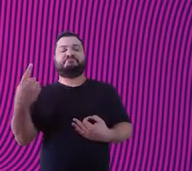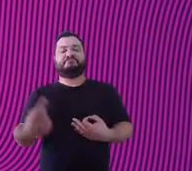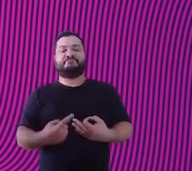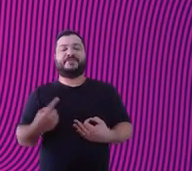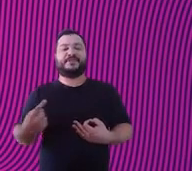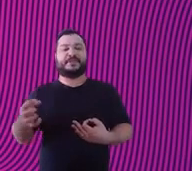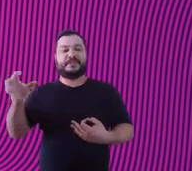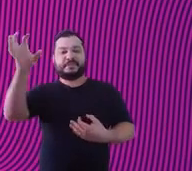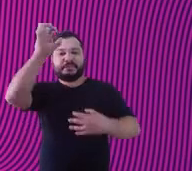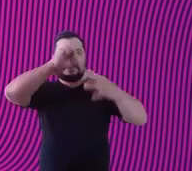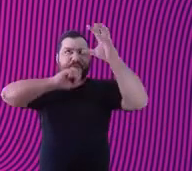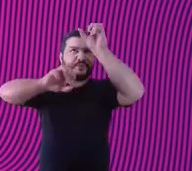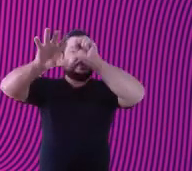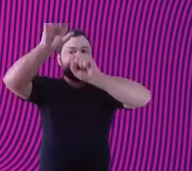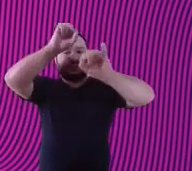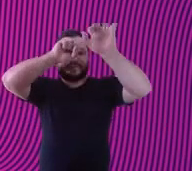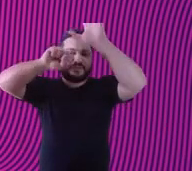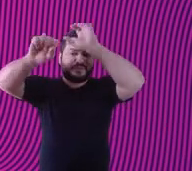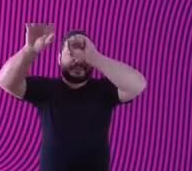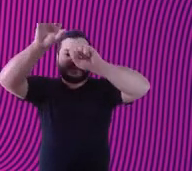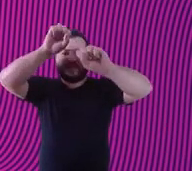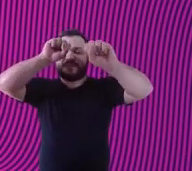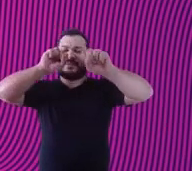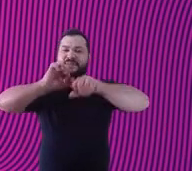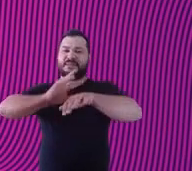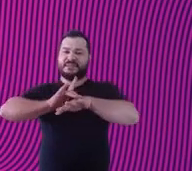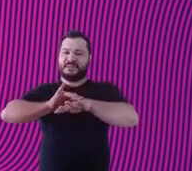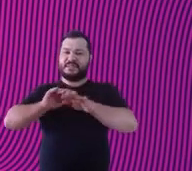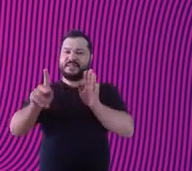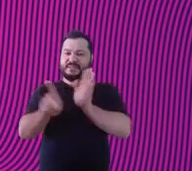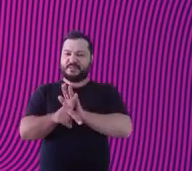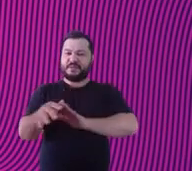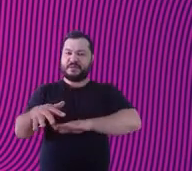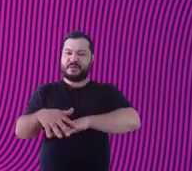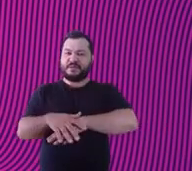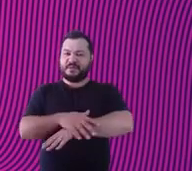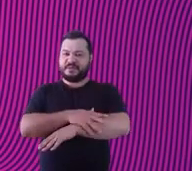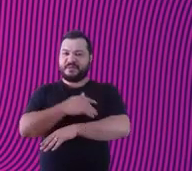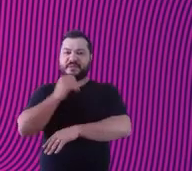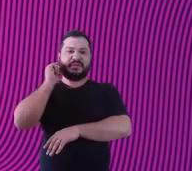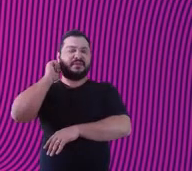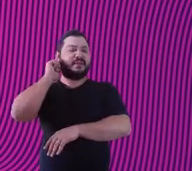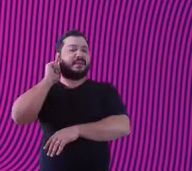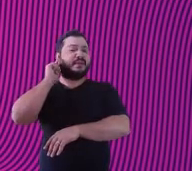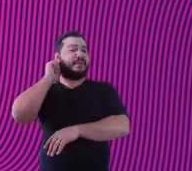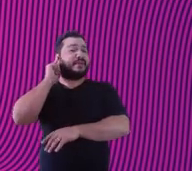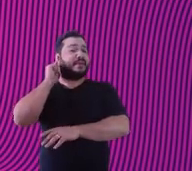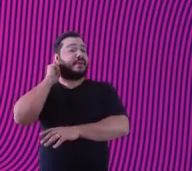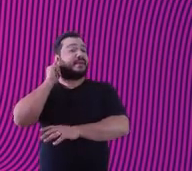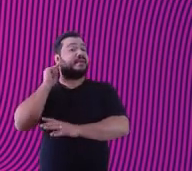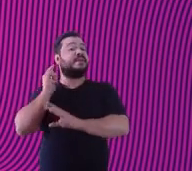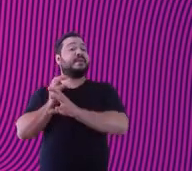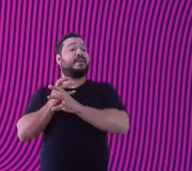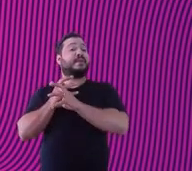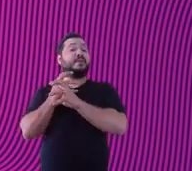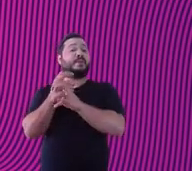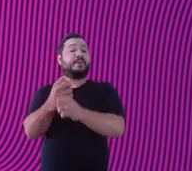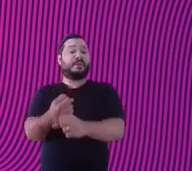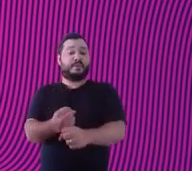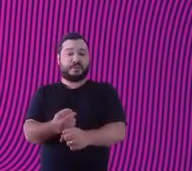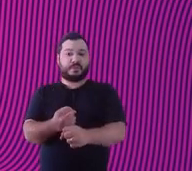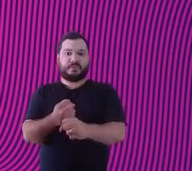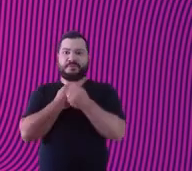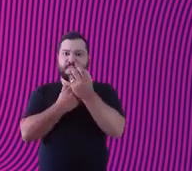aprendendo a tratar essa essas doenças hematológicas e que acumula uma grande quantidade de